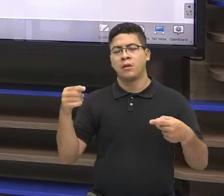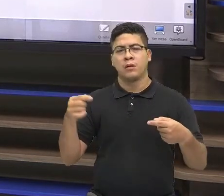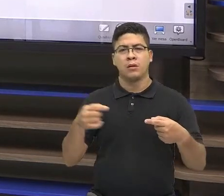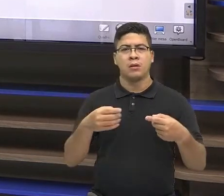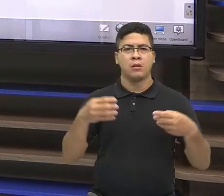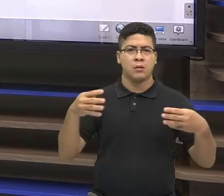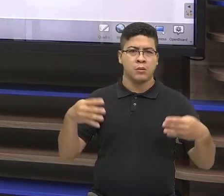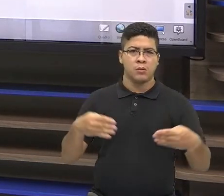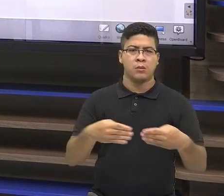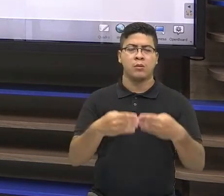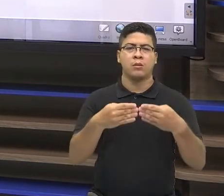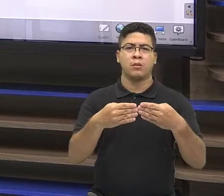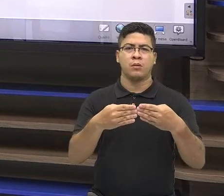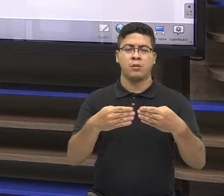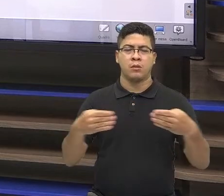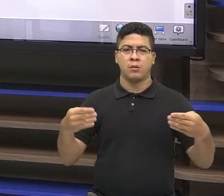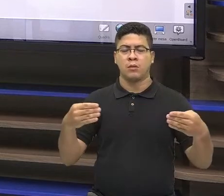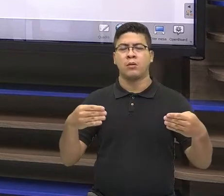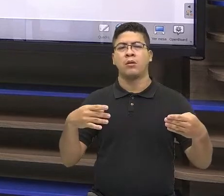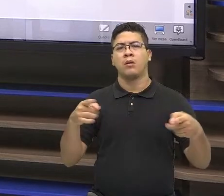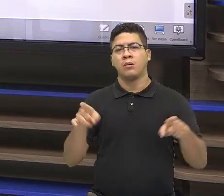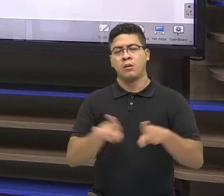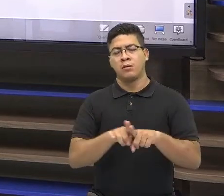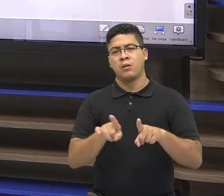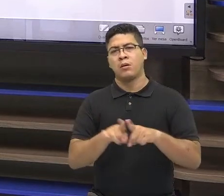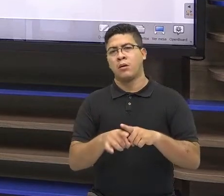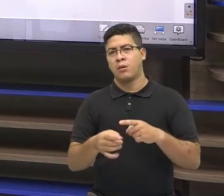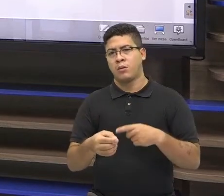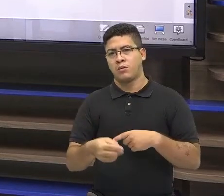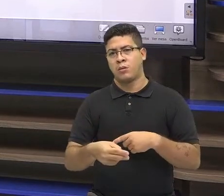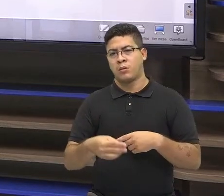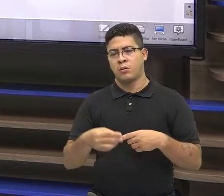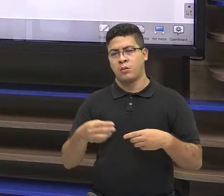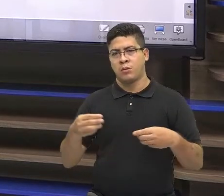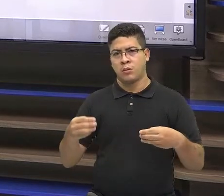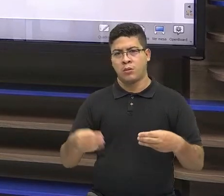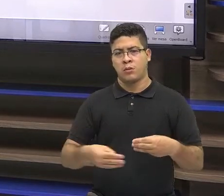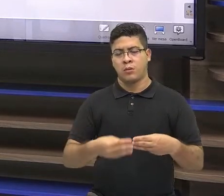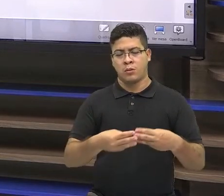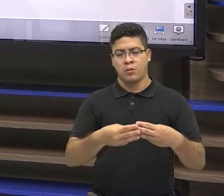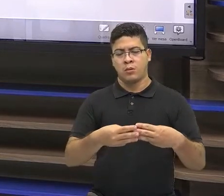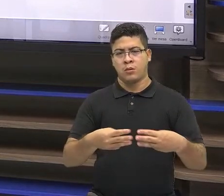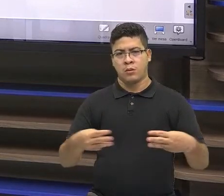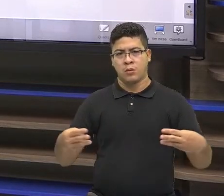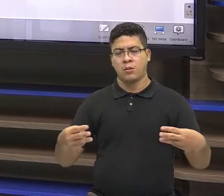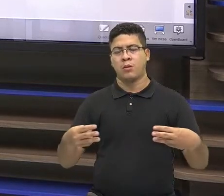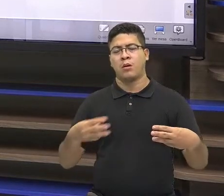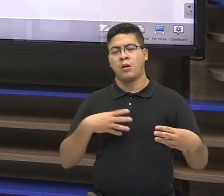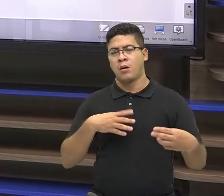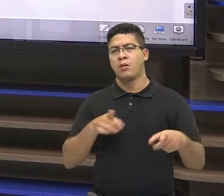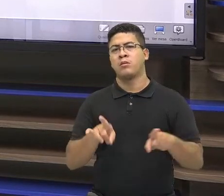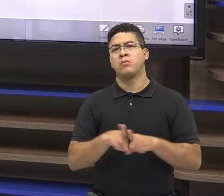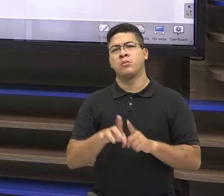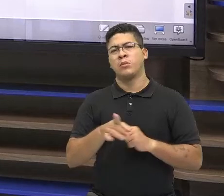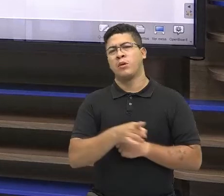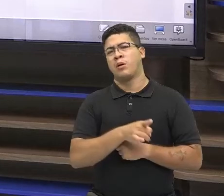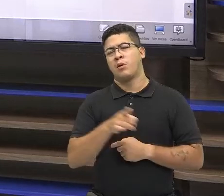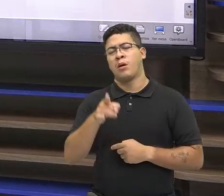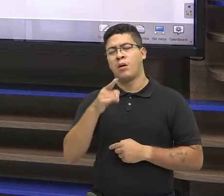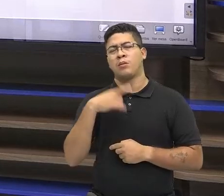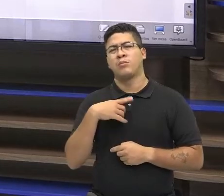4 versos, as 2 primeiras estrofes, as 2 últimas estrofes, 3 versos, então era uma coisinha